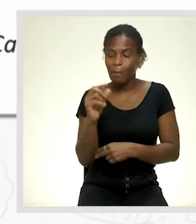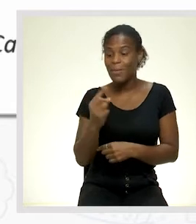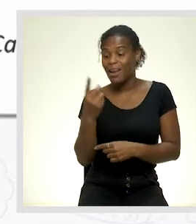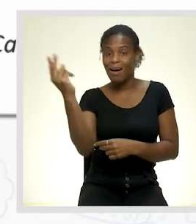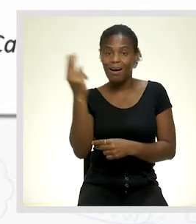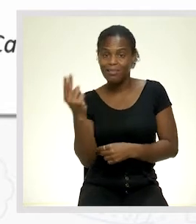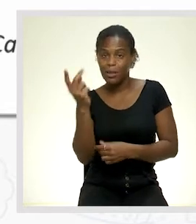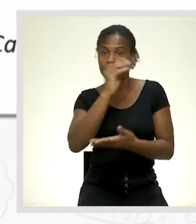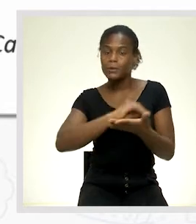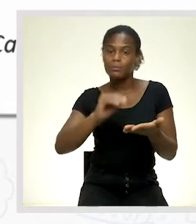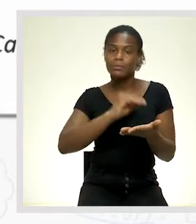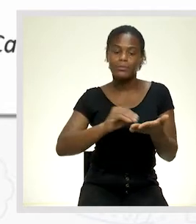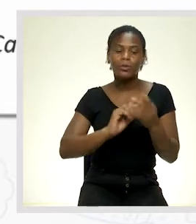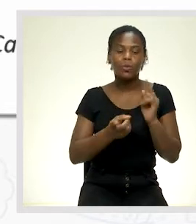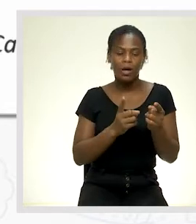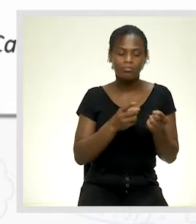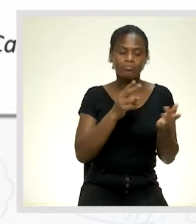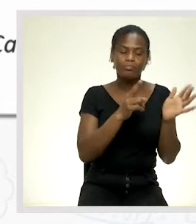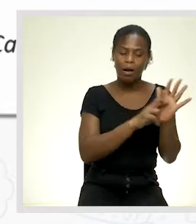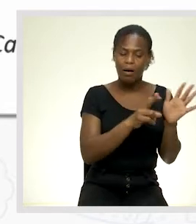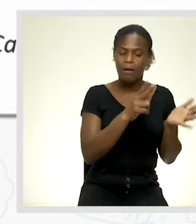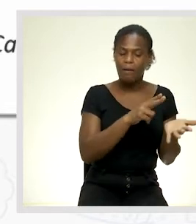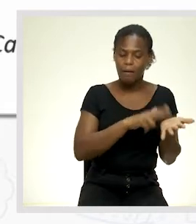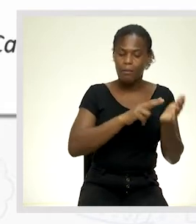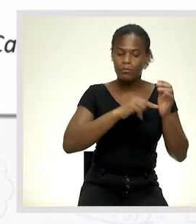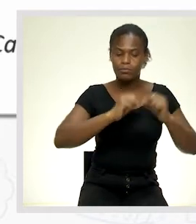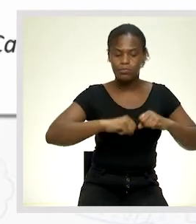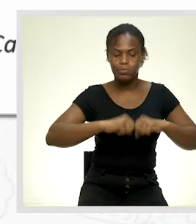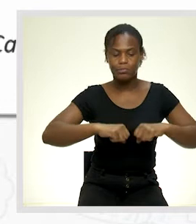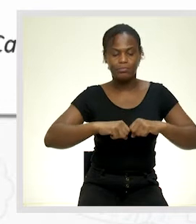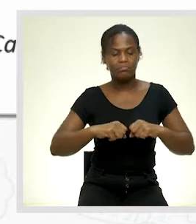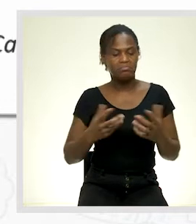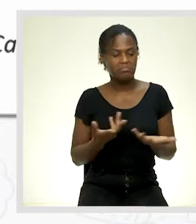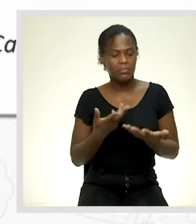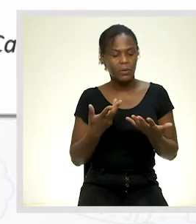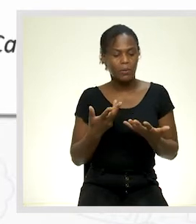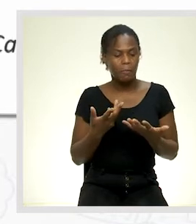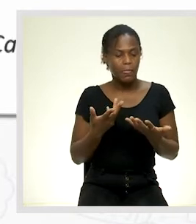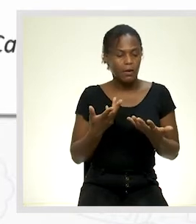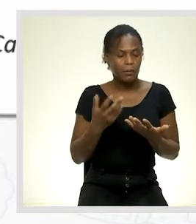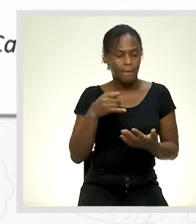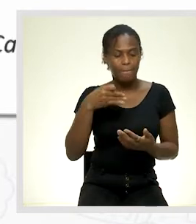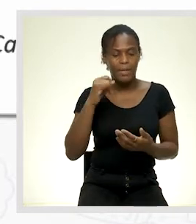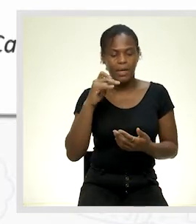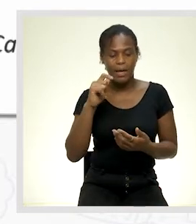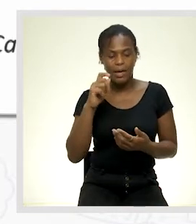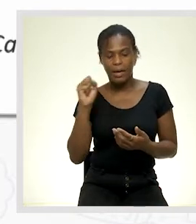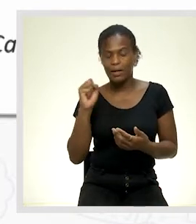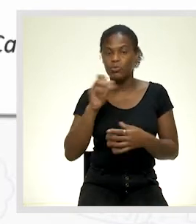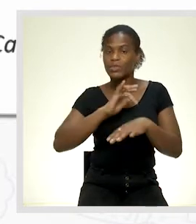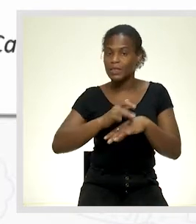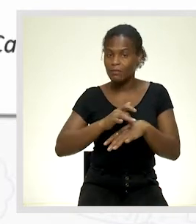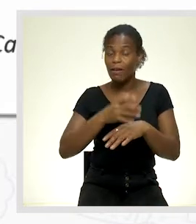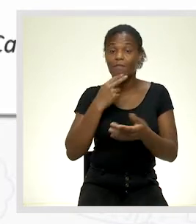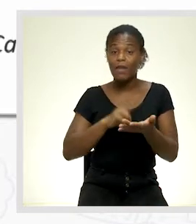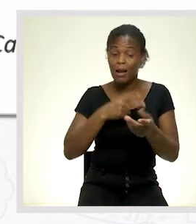a proscrição do convencional, do enfático e do piegas. É a análise com fito da verdade